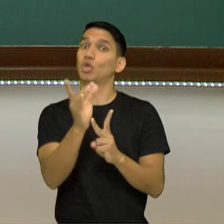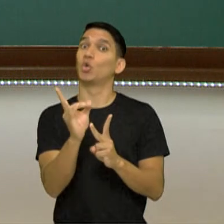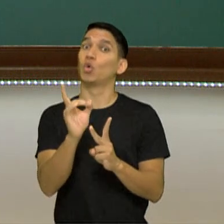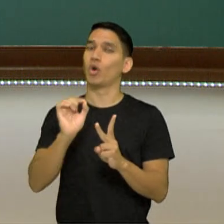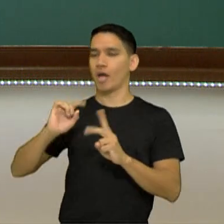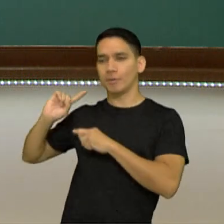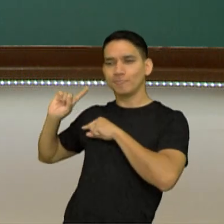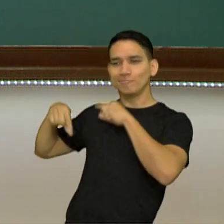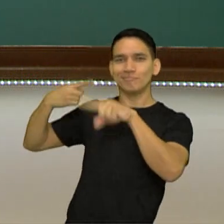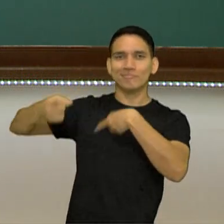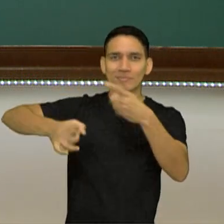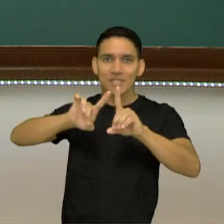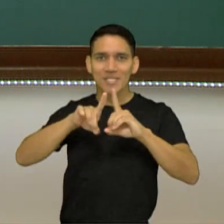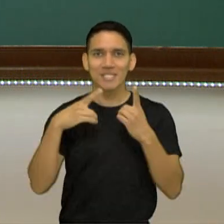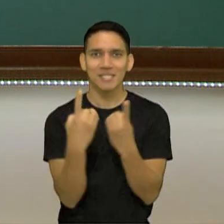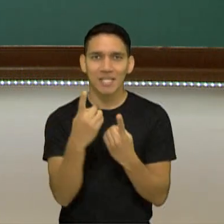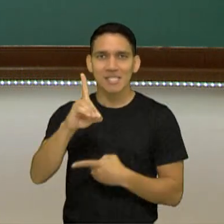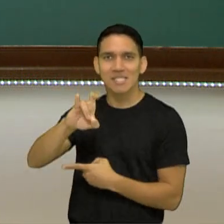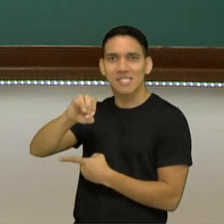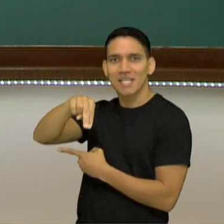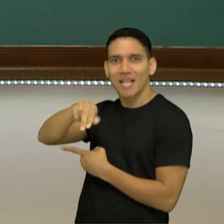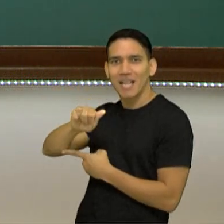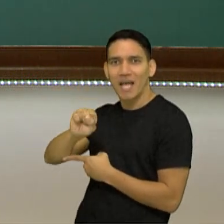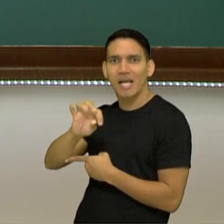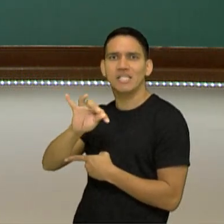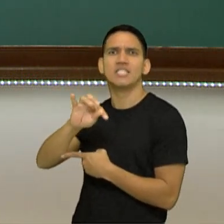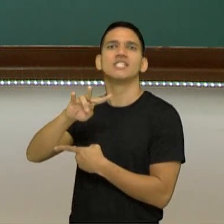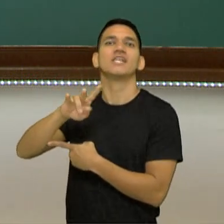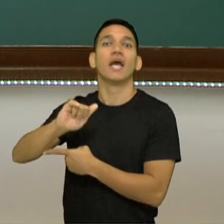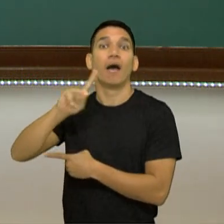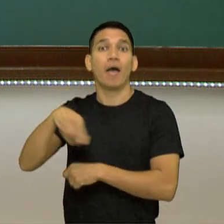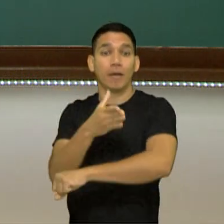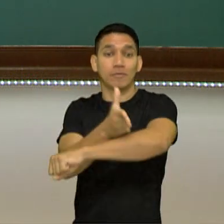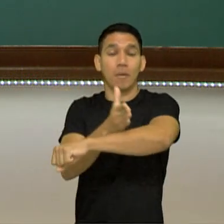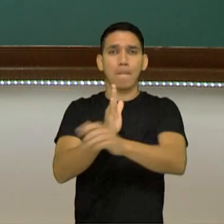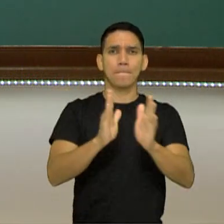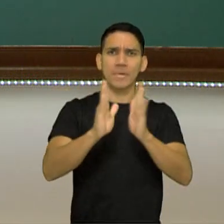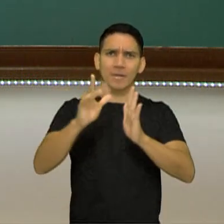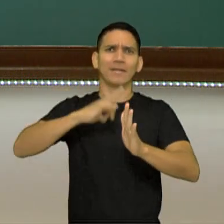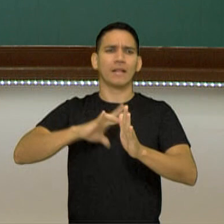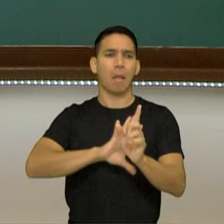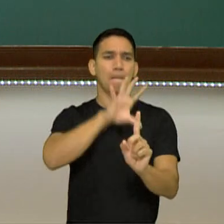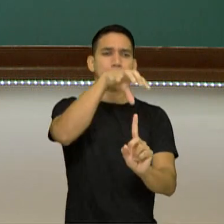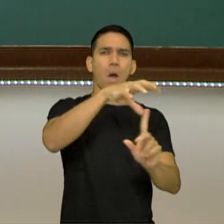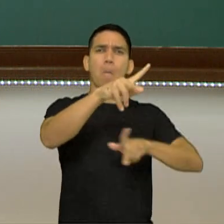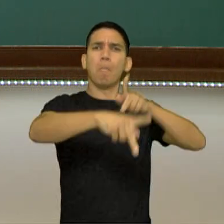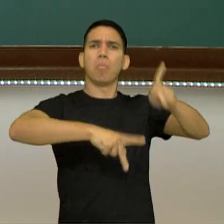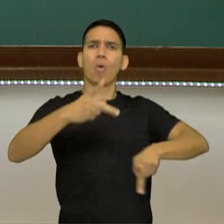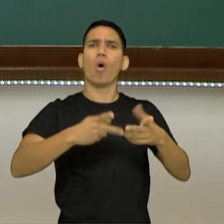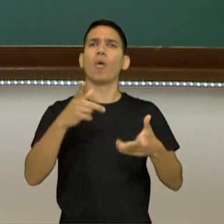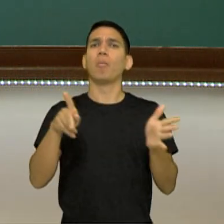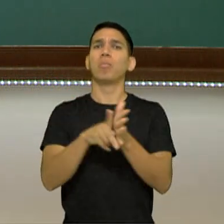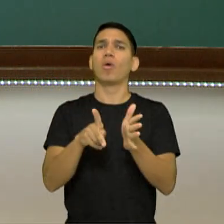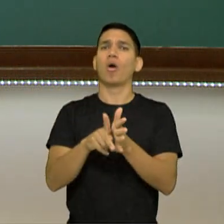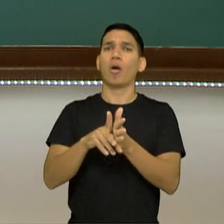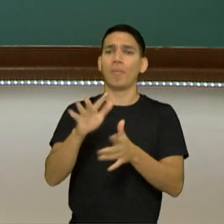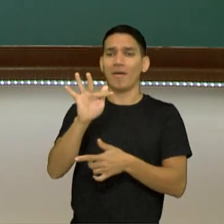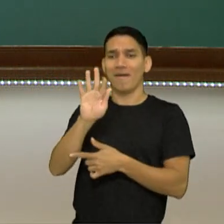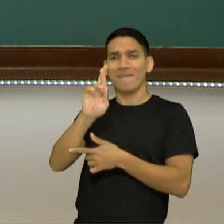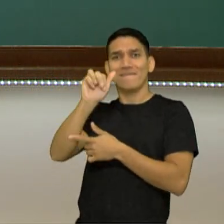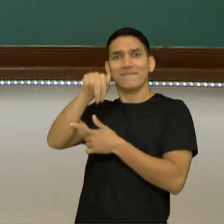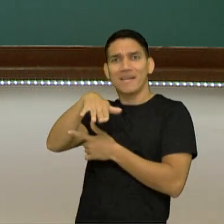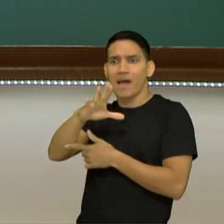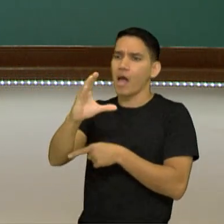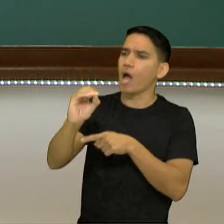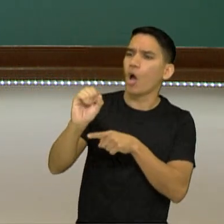muito importantes durante o período medieval, dos reinos de um povo que era os francos. E